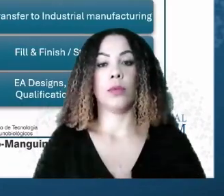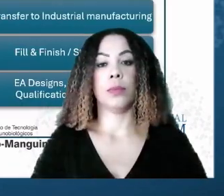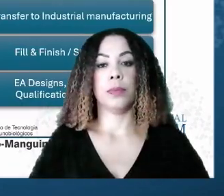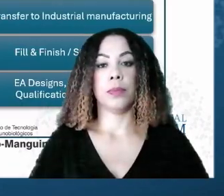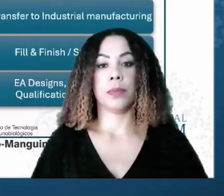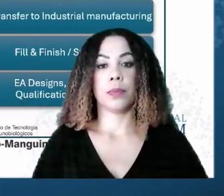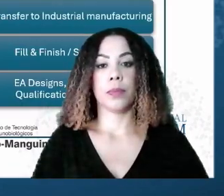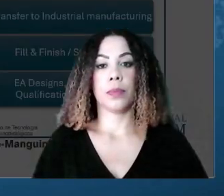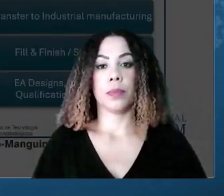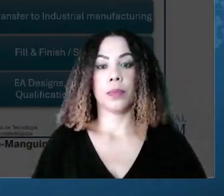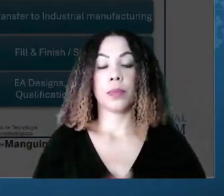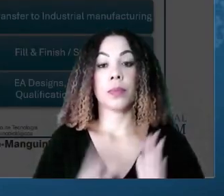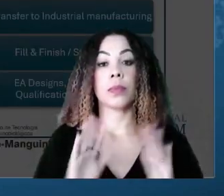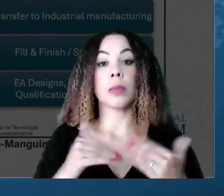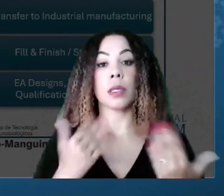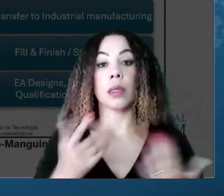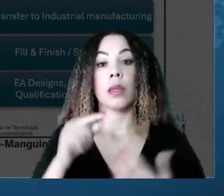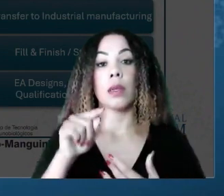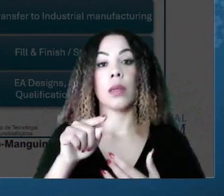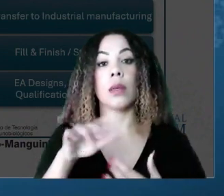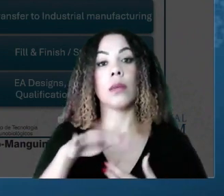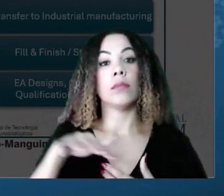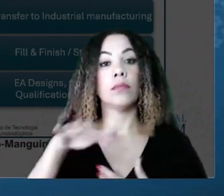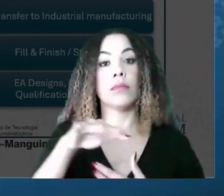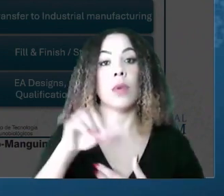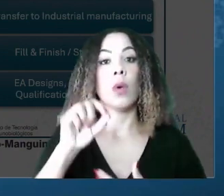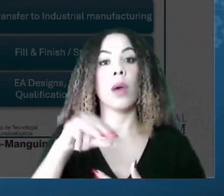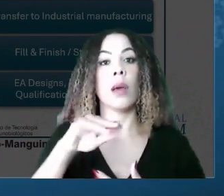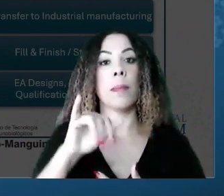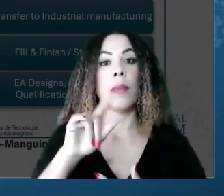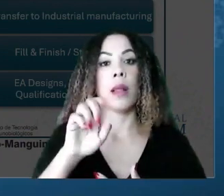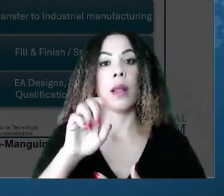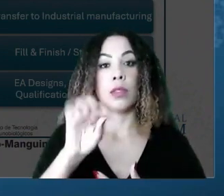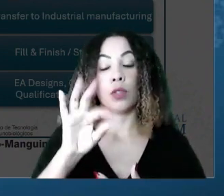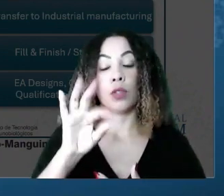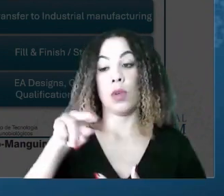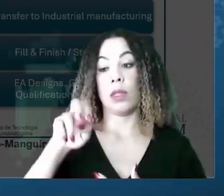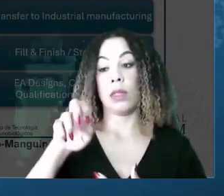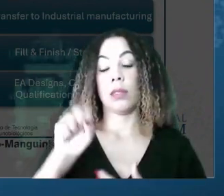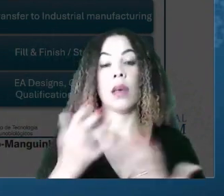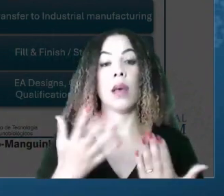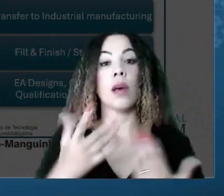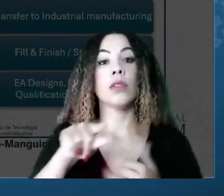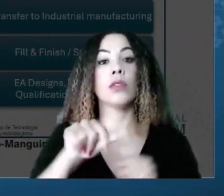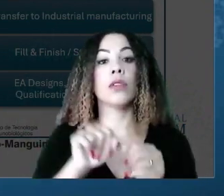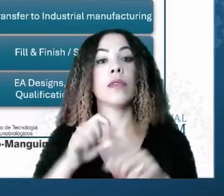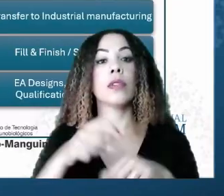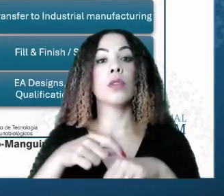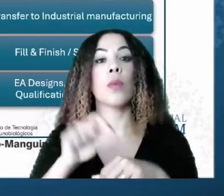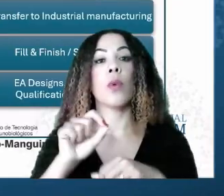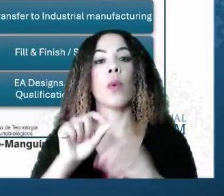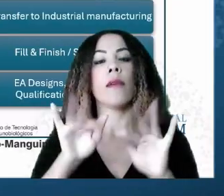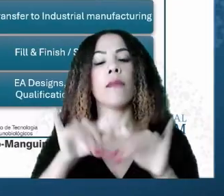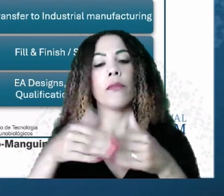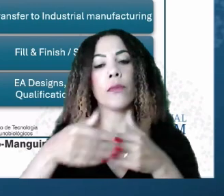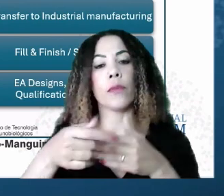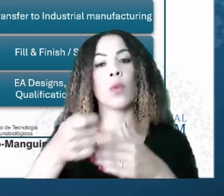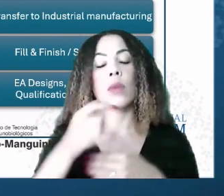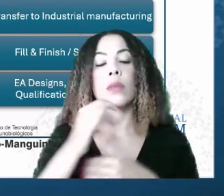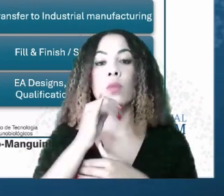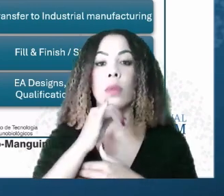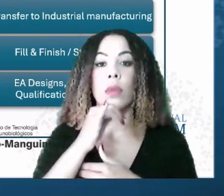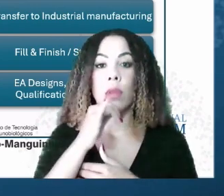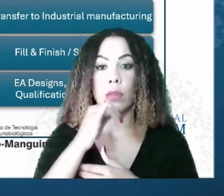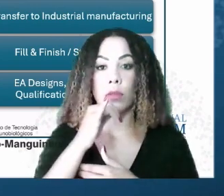Então, em termos de milestones, o que nós estamos fazendo no momento é finalizar os testes nos